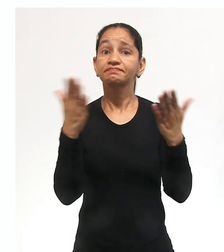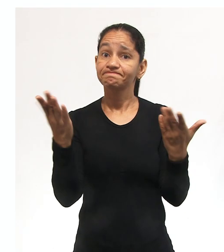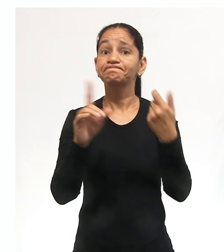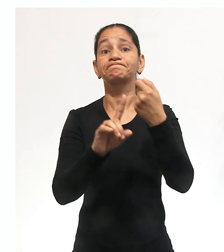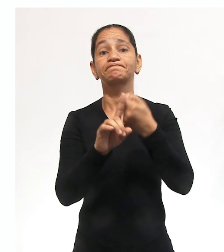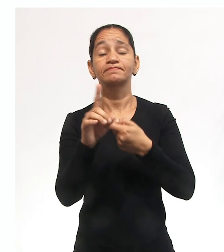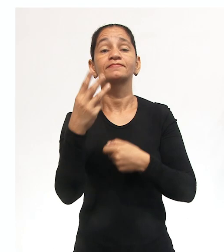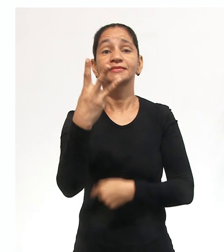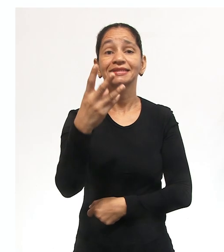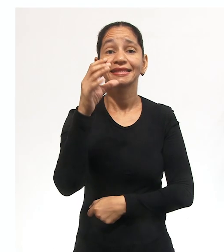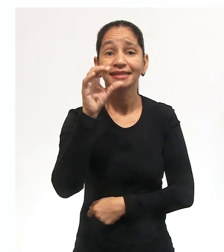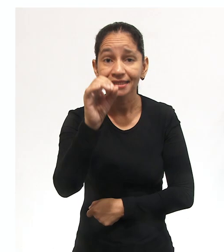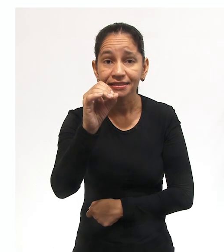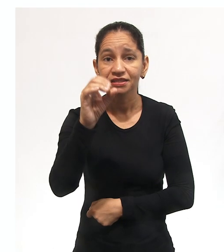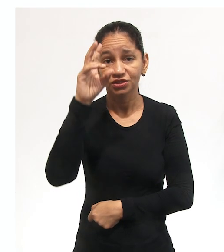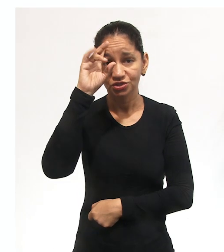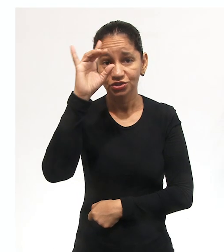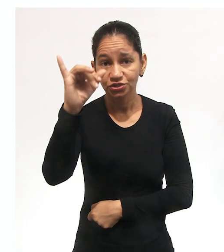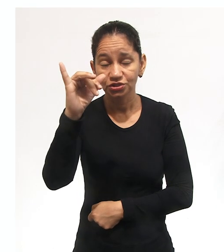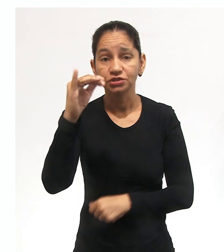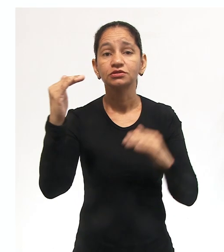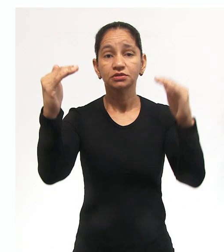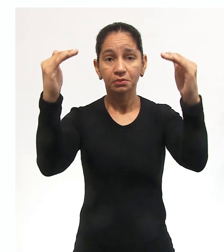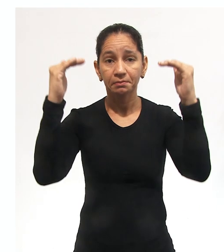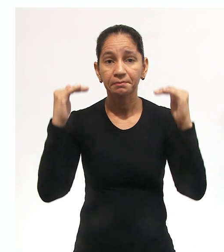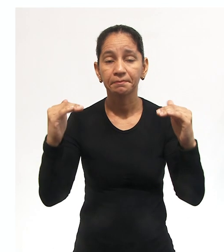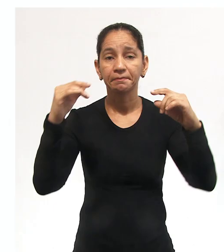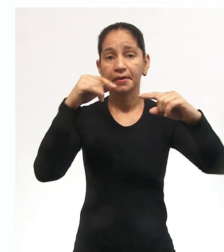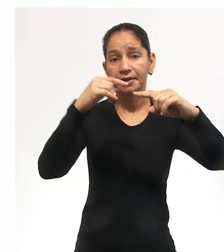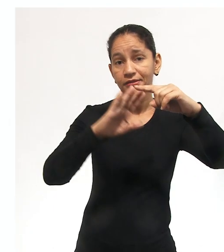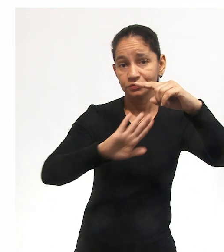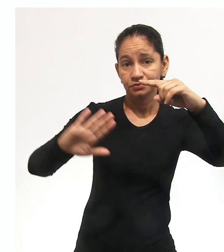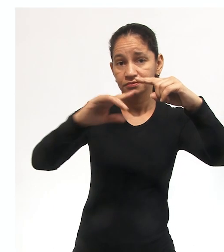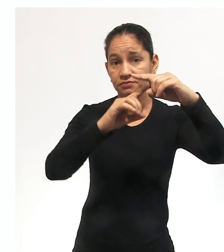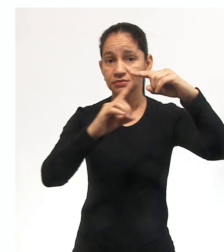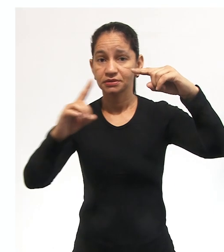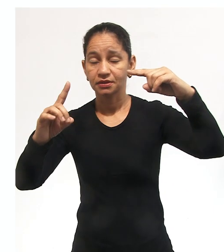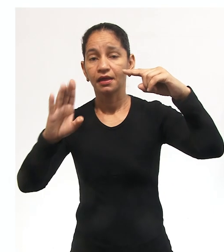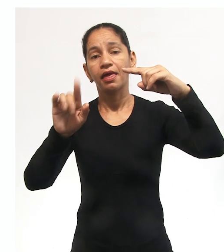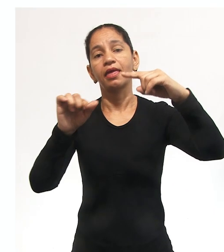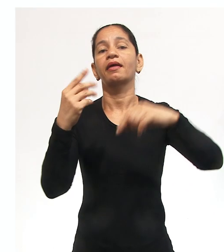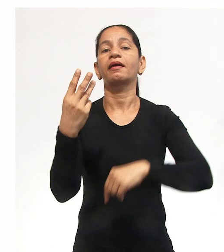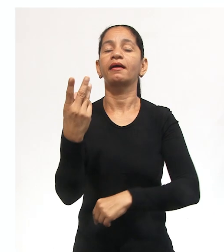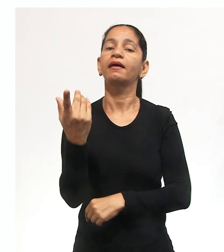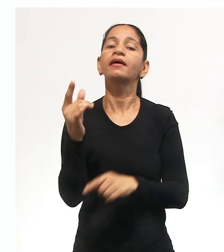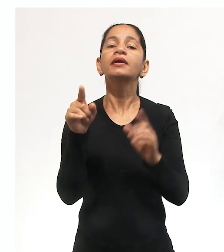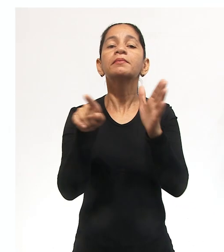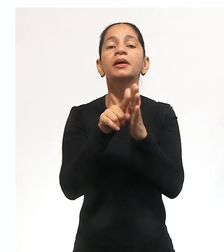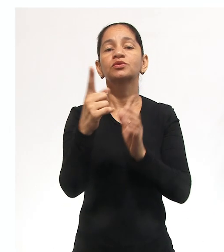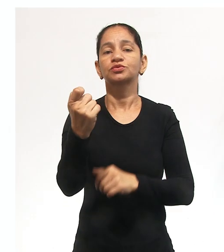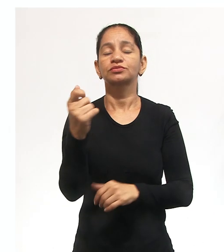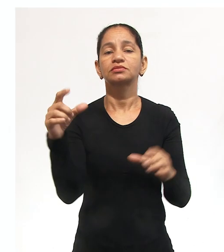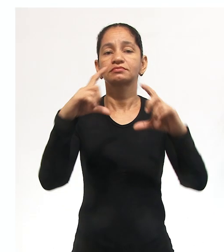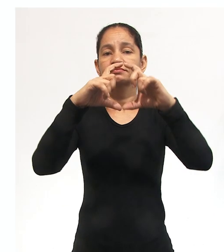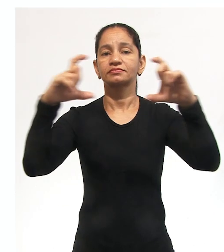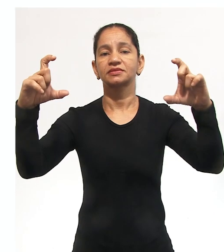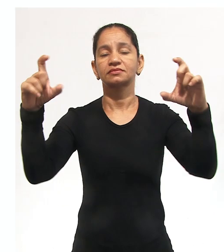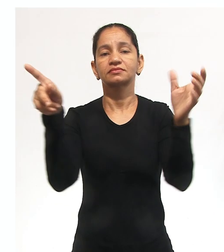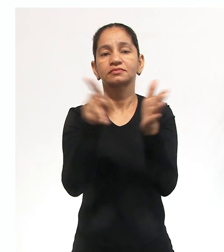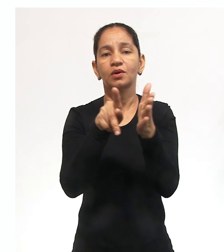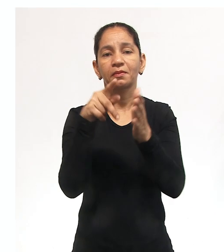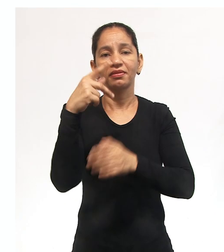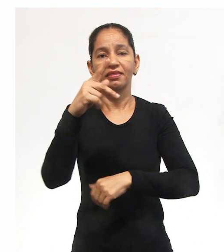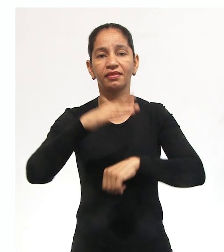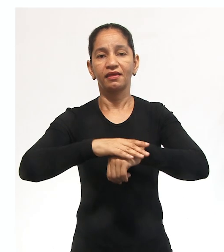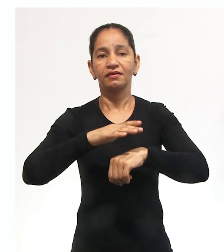mês. E um mês tem 30 dias. Então, aqui embaixo, o prazo que eu tenho, 30. Ok? Menos 1 da fórmula. E